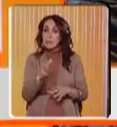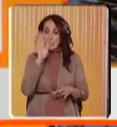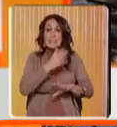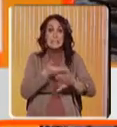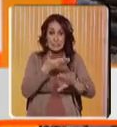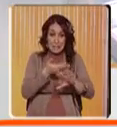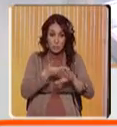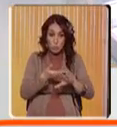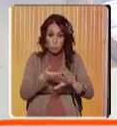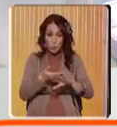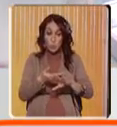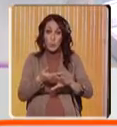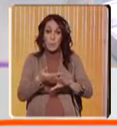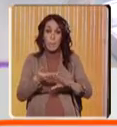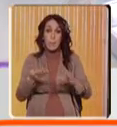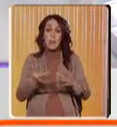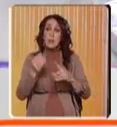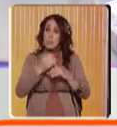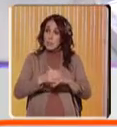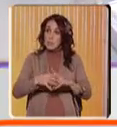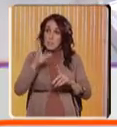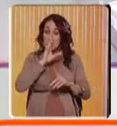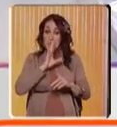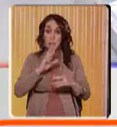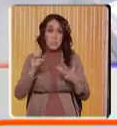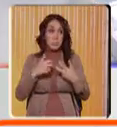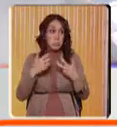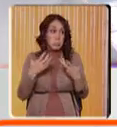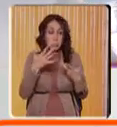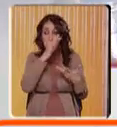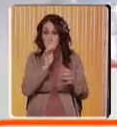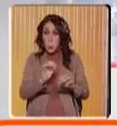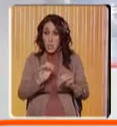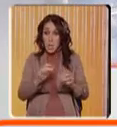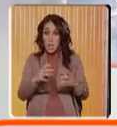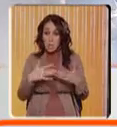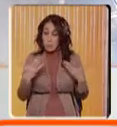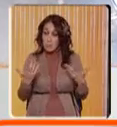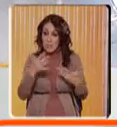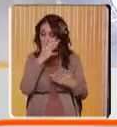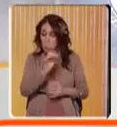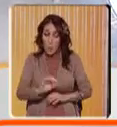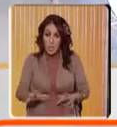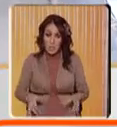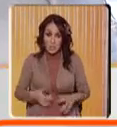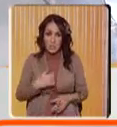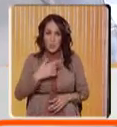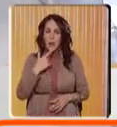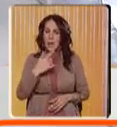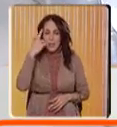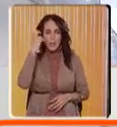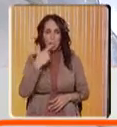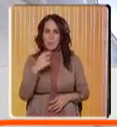relações sem ter com o preservativo e se não tiver qualquer tipo de reação, Não, não são alérgicas. Eu adoro estas